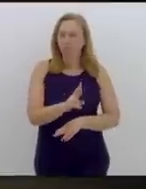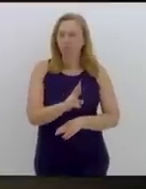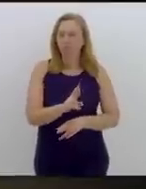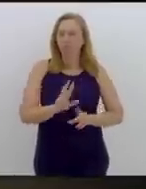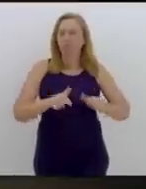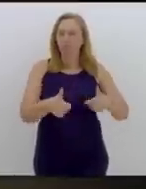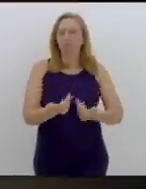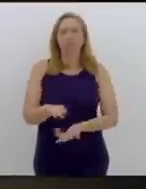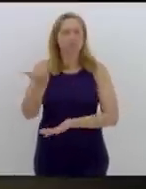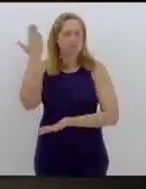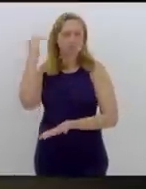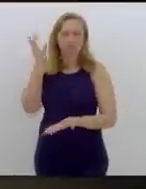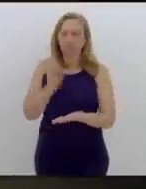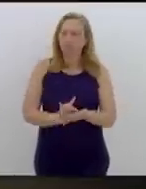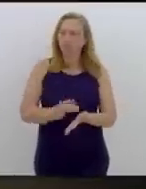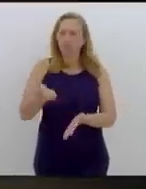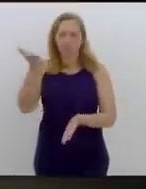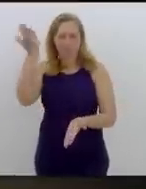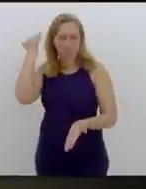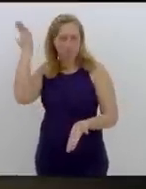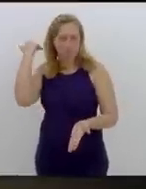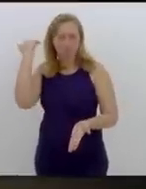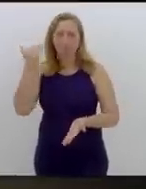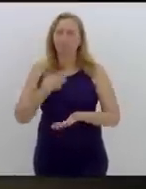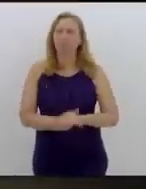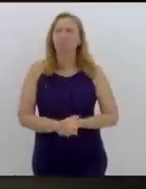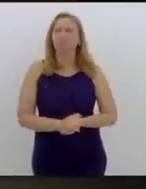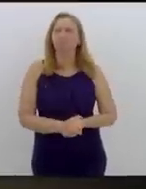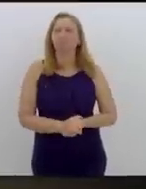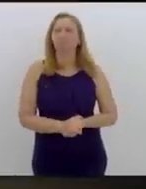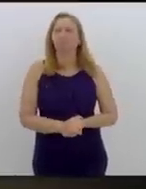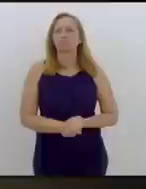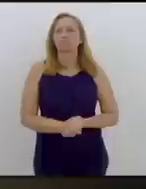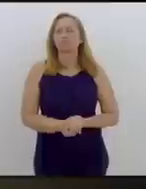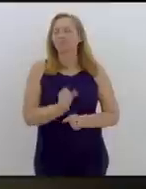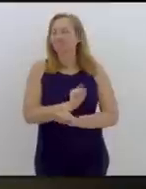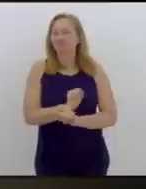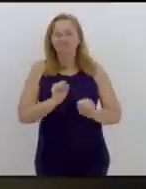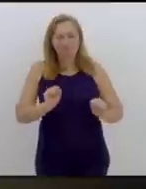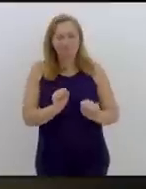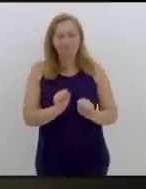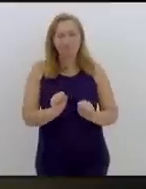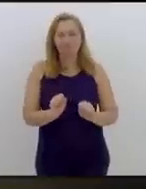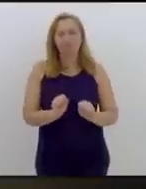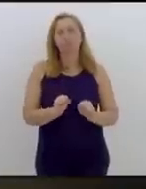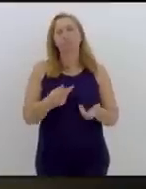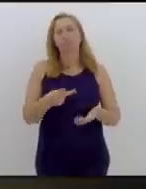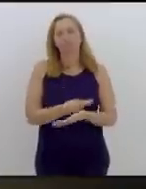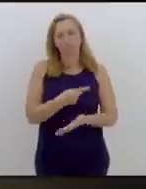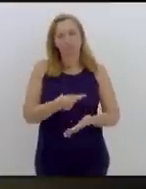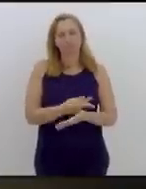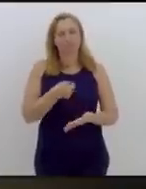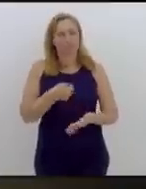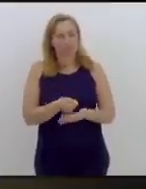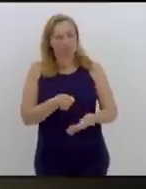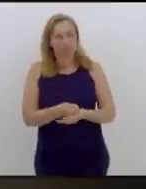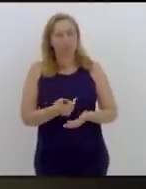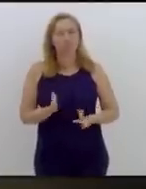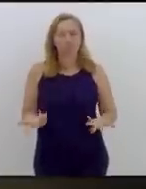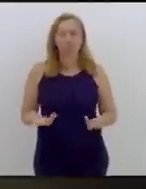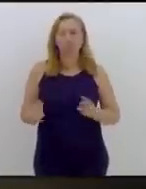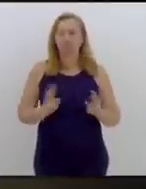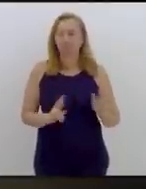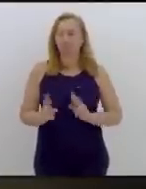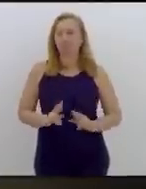dentro da realidade daquela época é humanamente impossível até uma covardia fazer uma cobrança com relação a isso